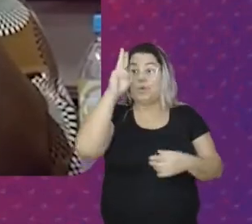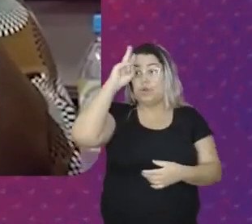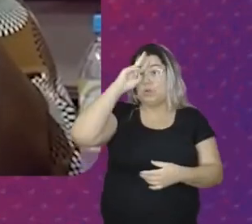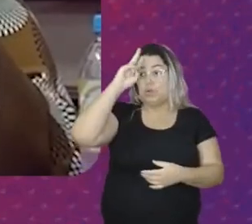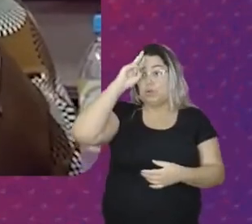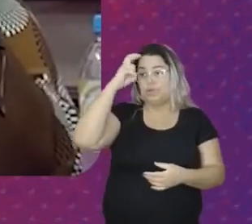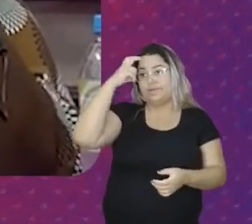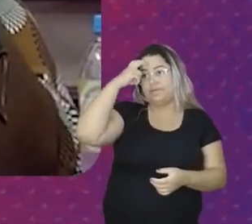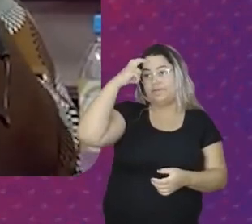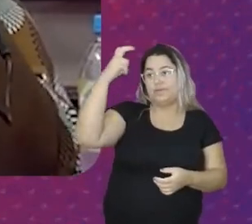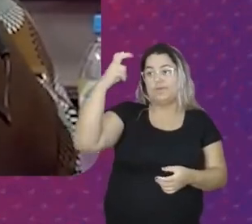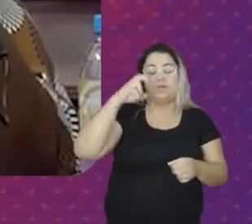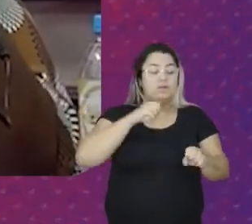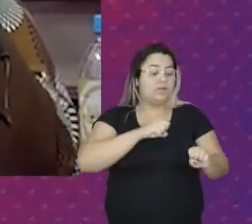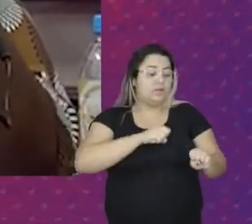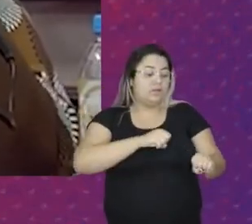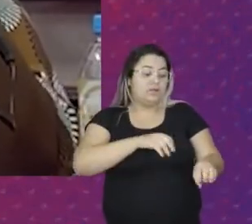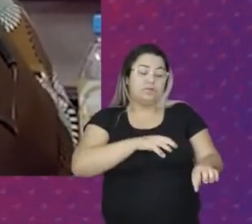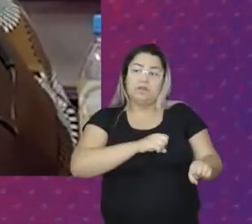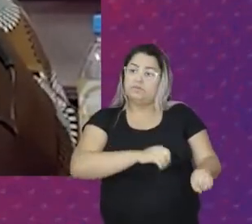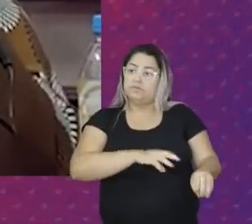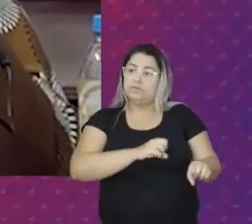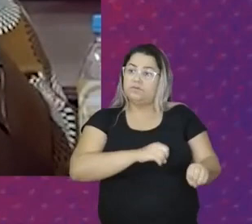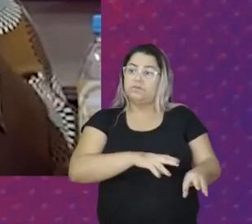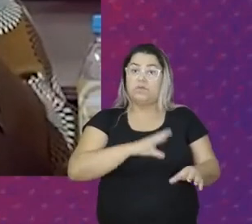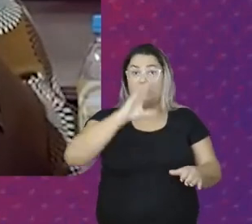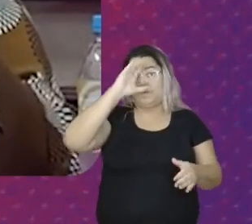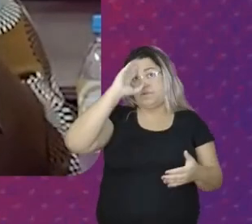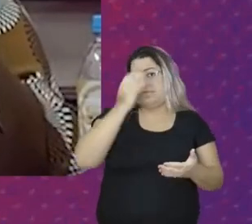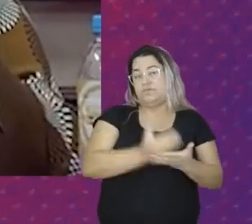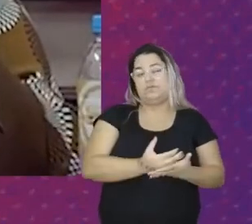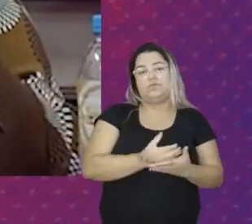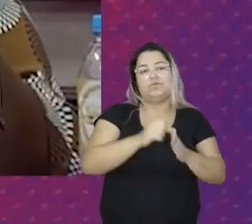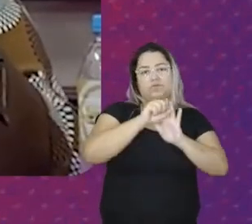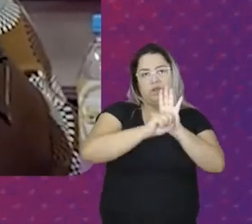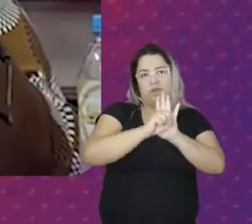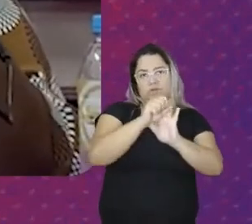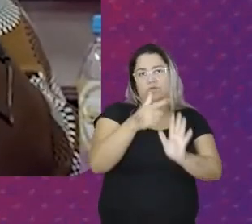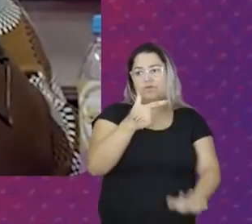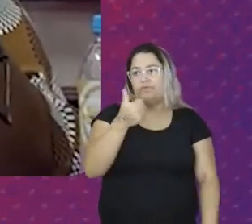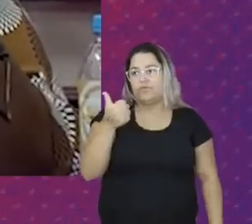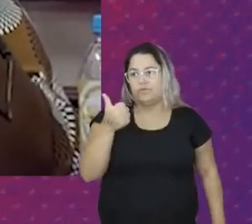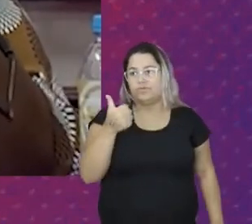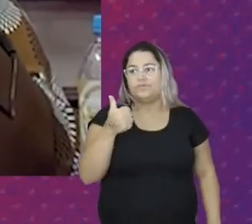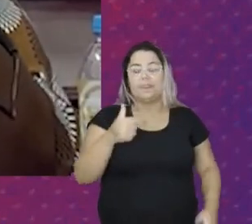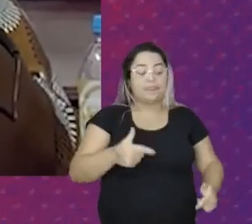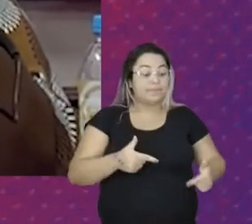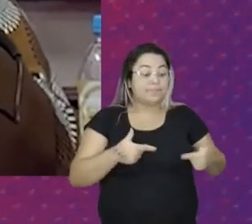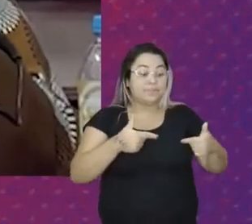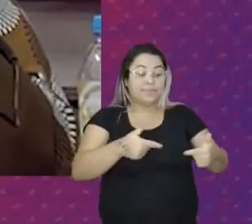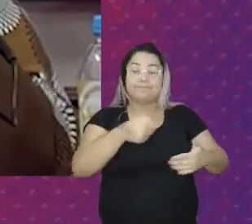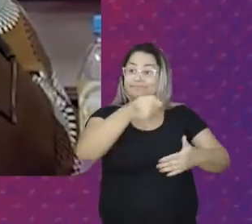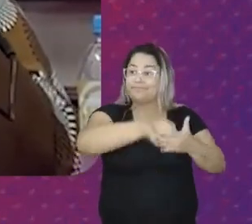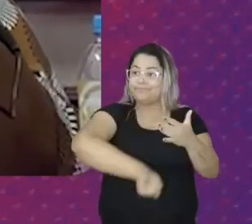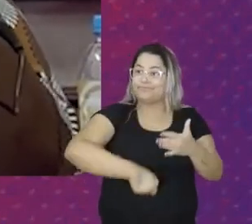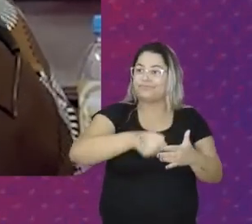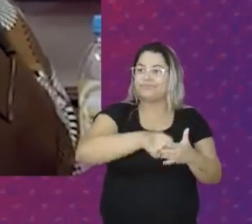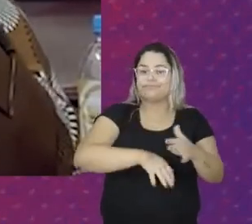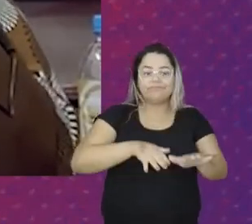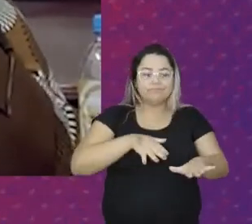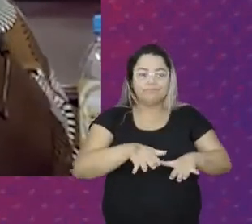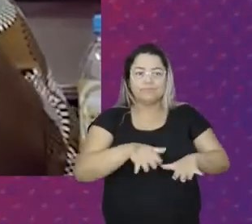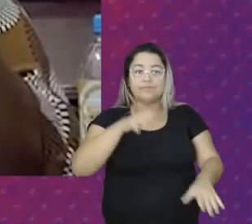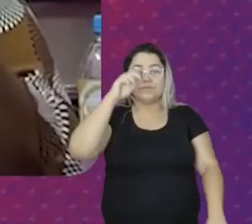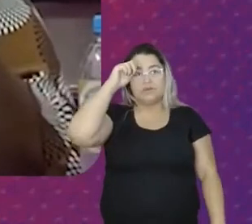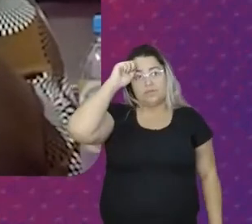cultura na educação, ela não é uma tese do século XXI. Ela é uma luta do movimento negro